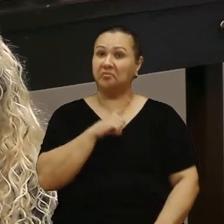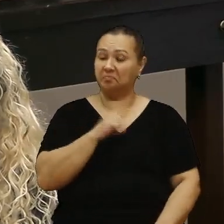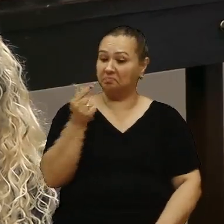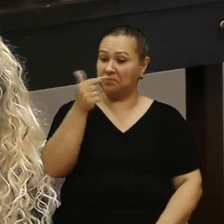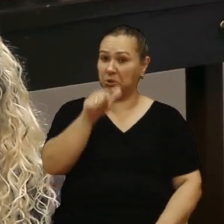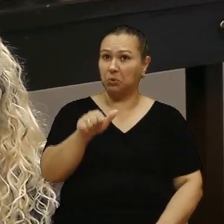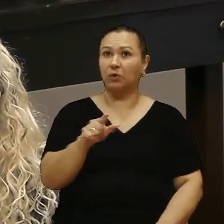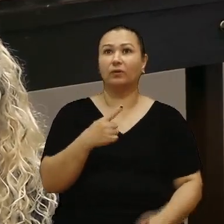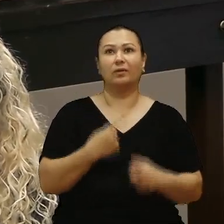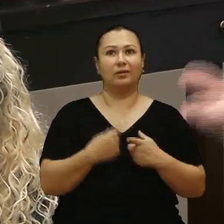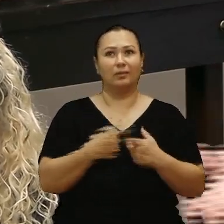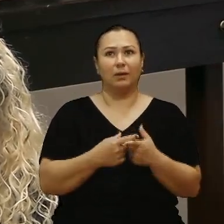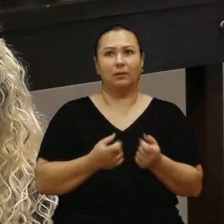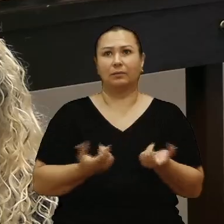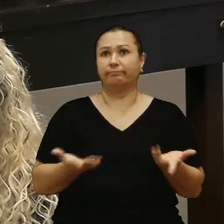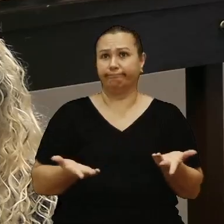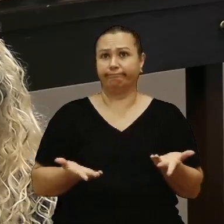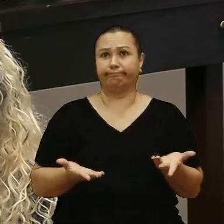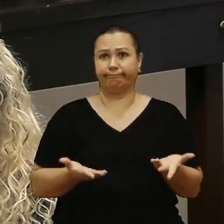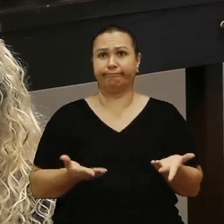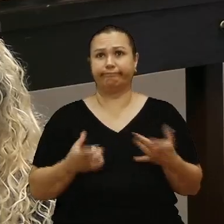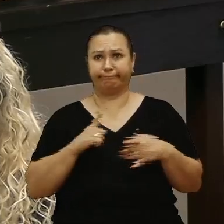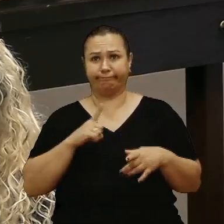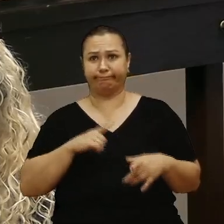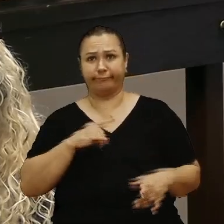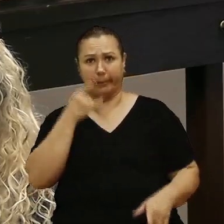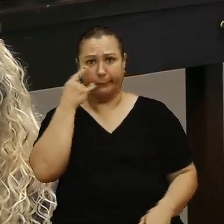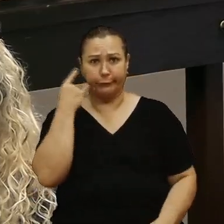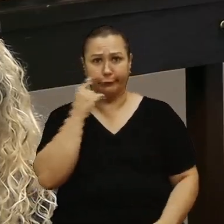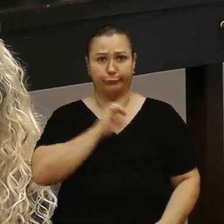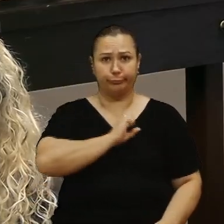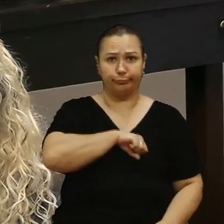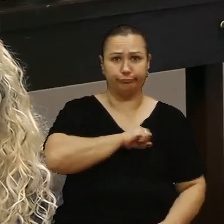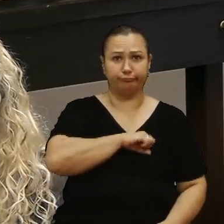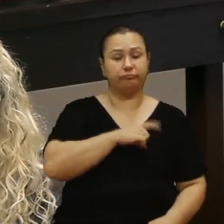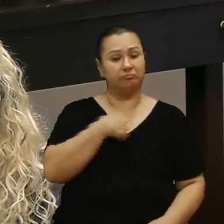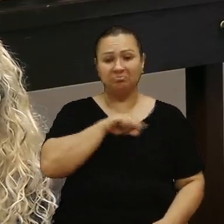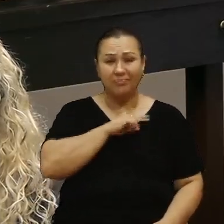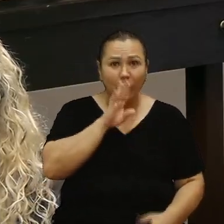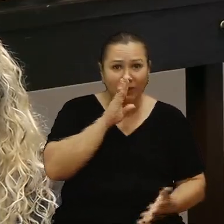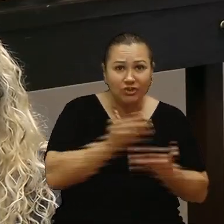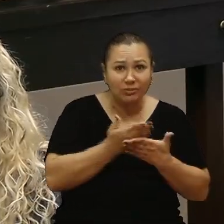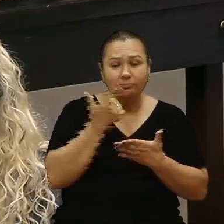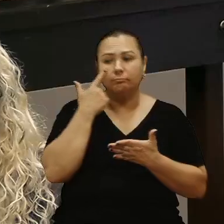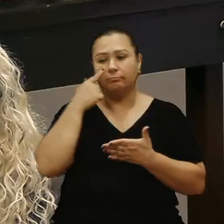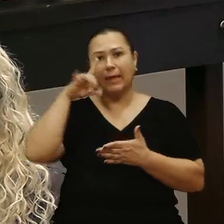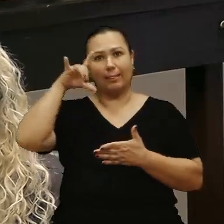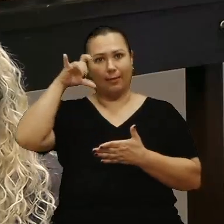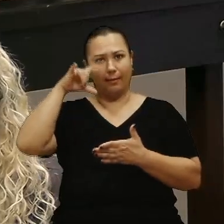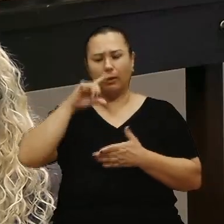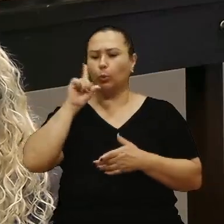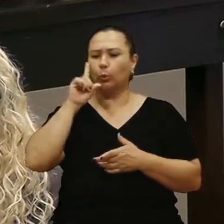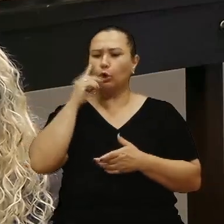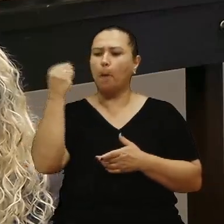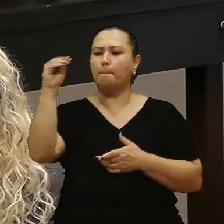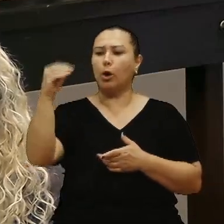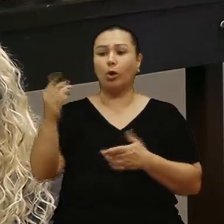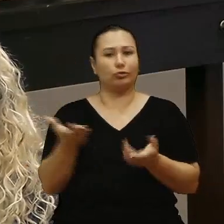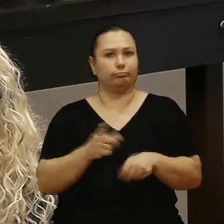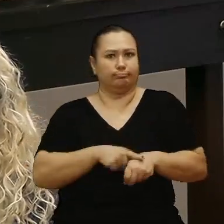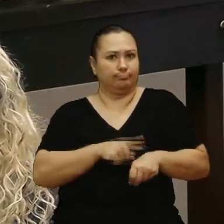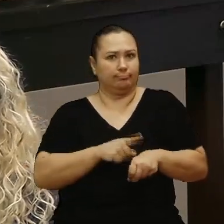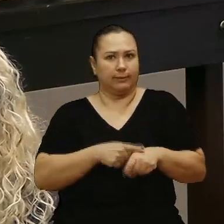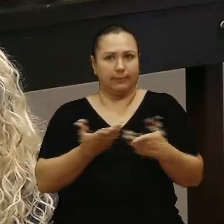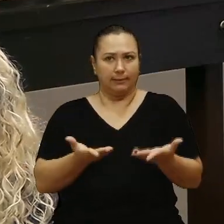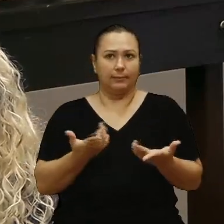novo, porque a bandidagem está bastante grande. Quem desacredita pode olhar meu Instagram, conferir, todo dia eu boto. Hoje não deu tempo de colocar, eu